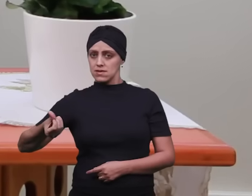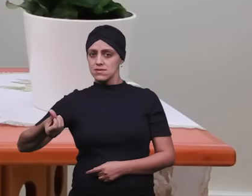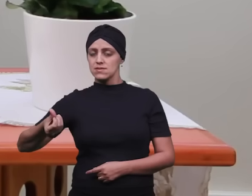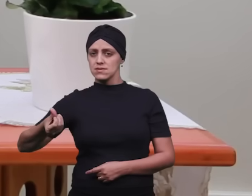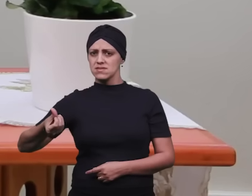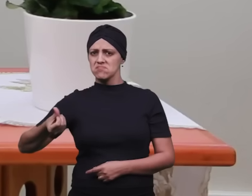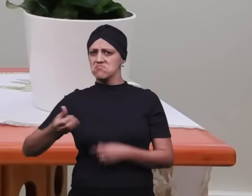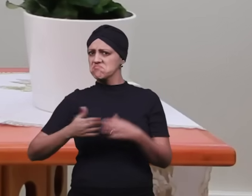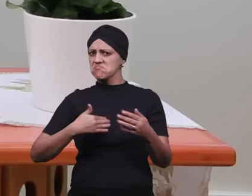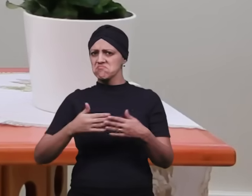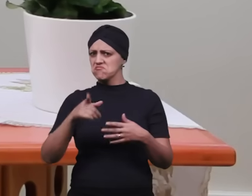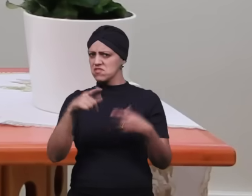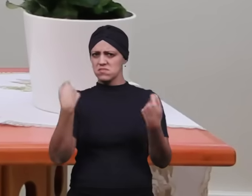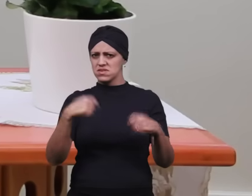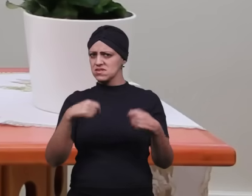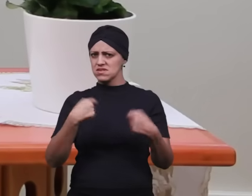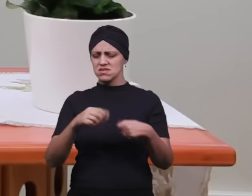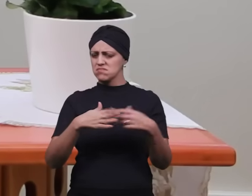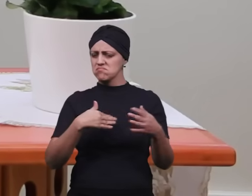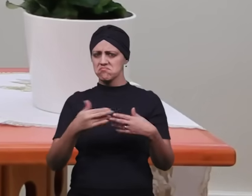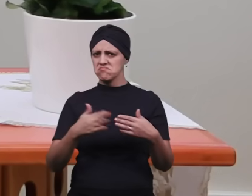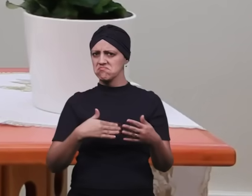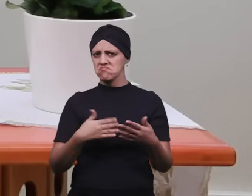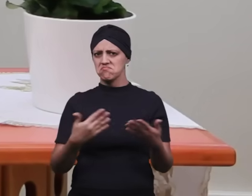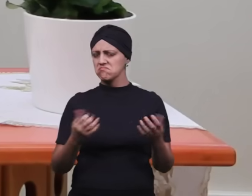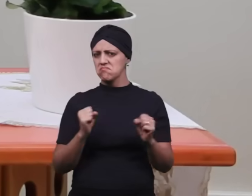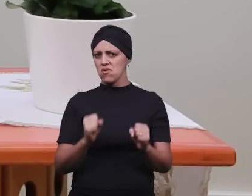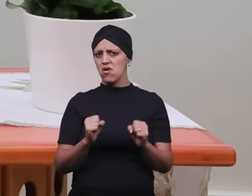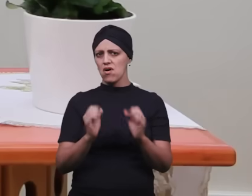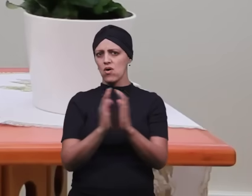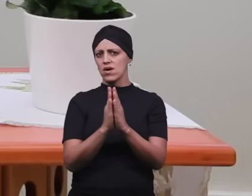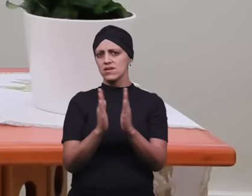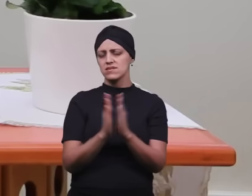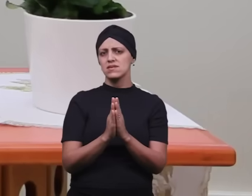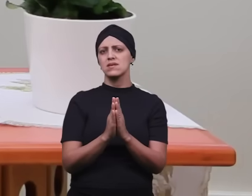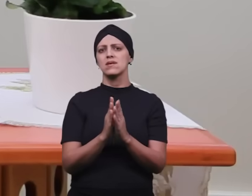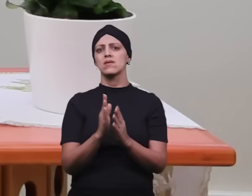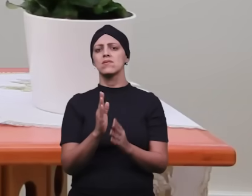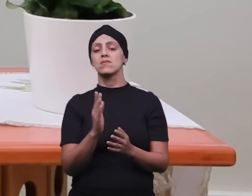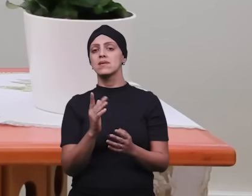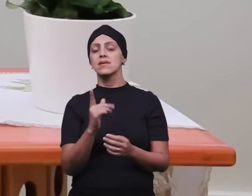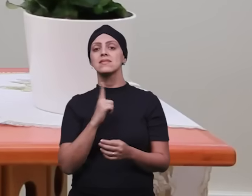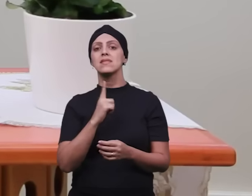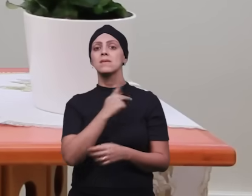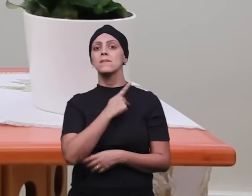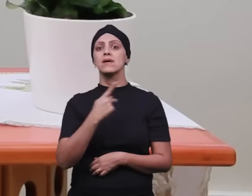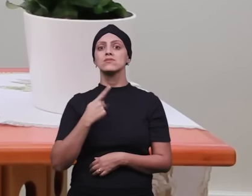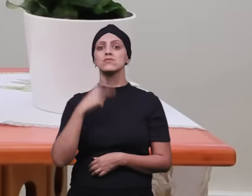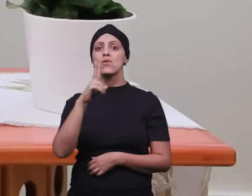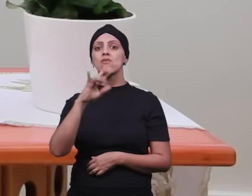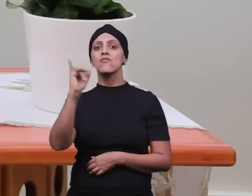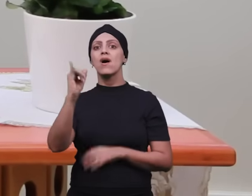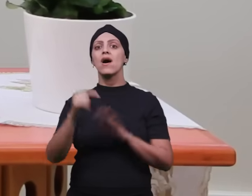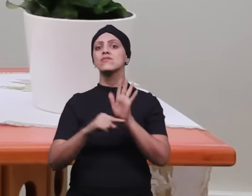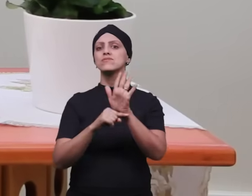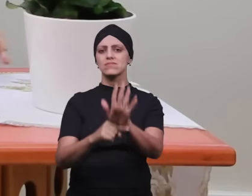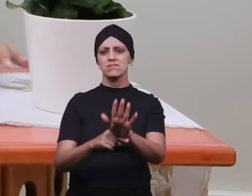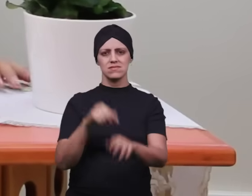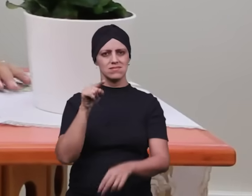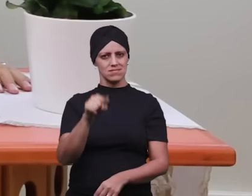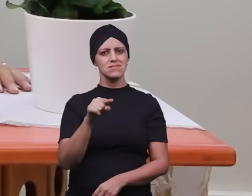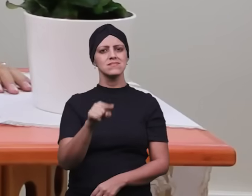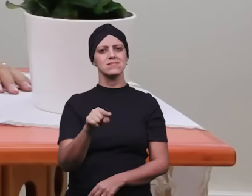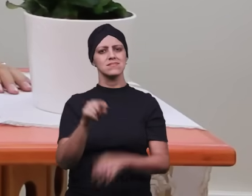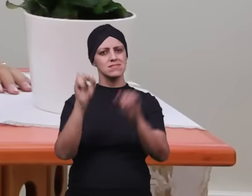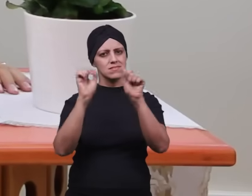0800-707-3076. Qualquer necessidade que você tiver. Talvez você está precisando de uma oração, tenha ali um pastor que vai te atender e vai te assistir, e